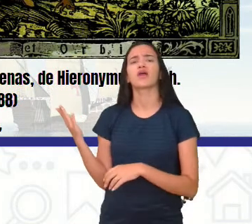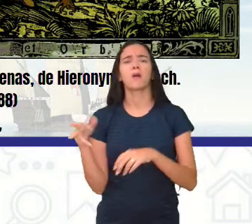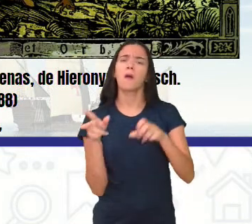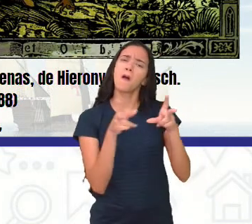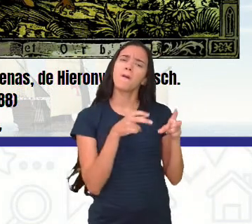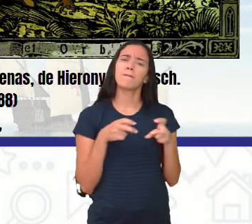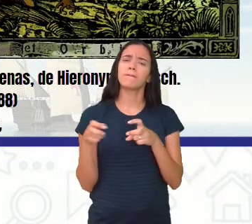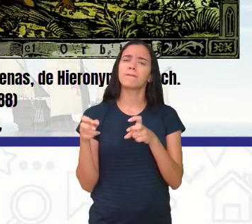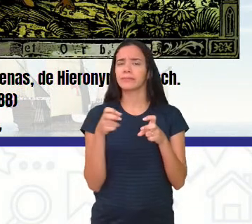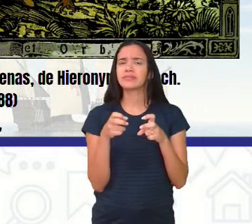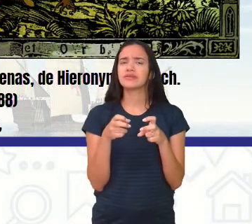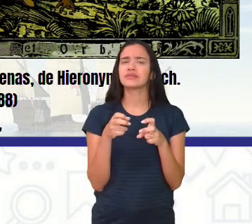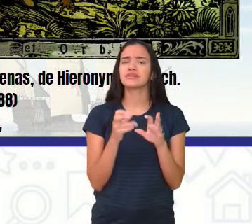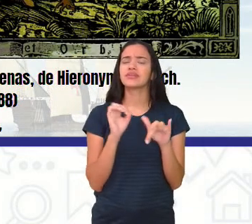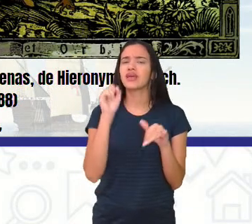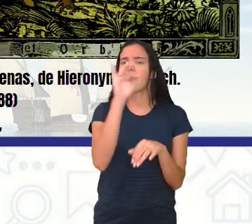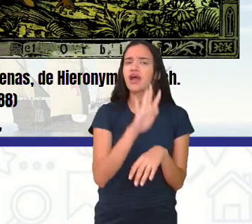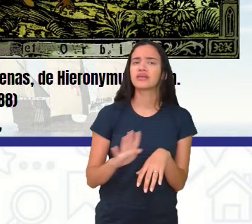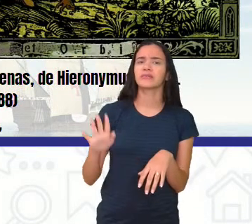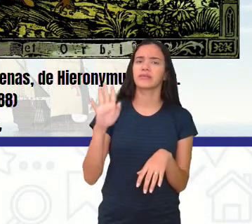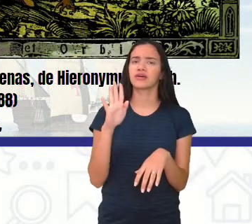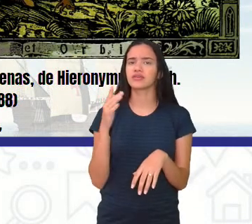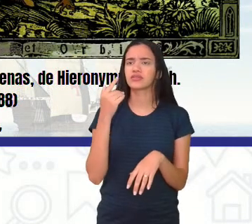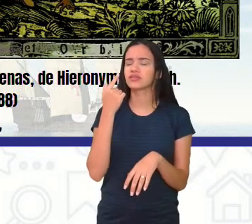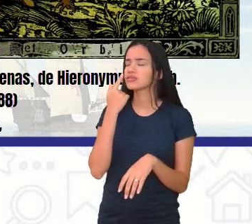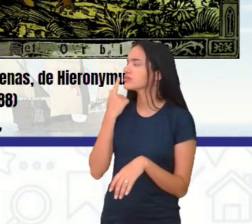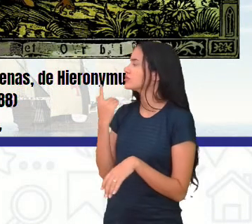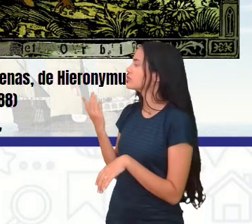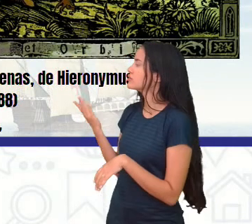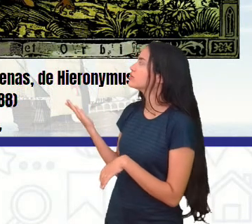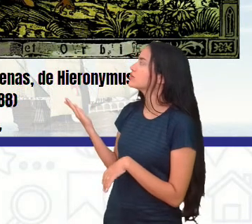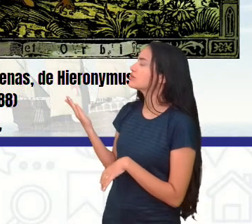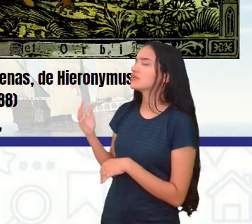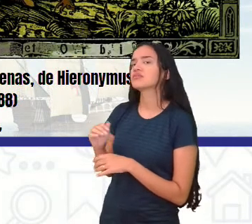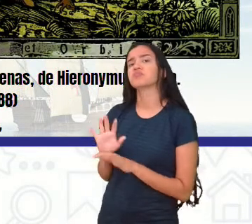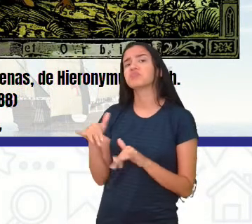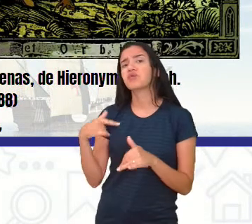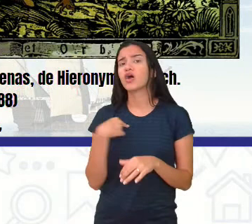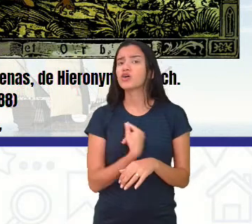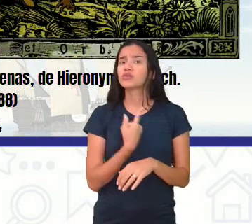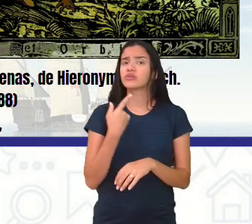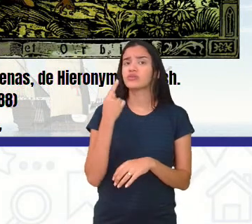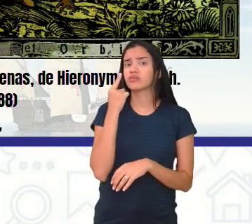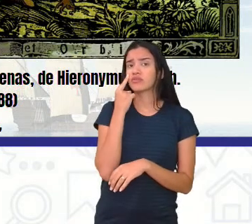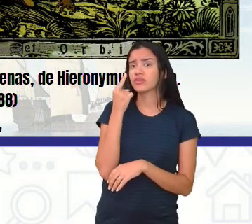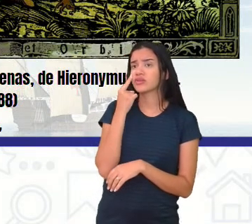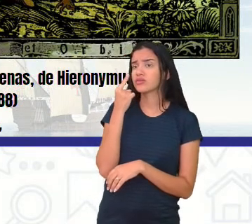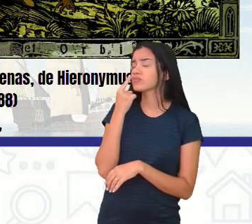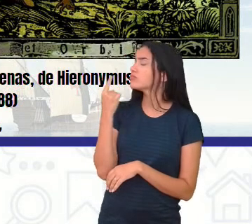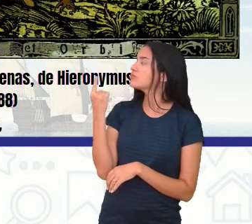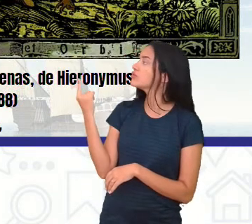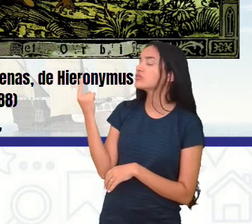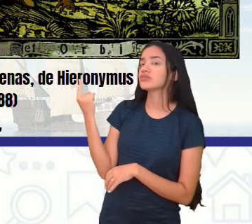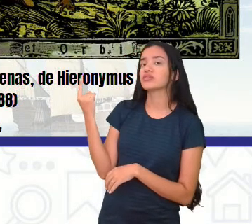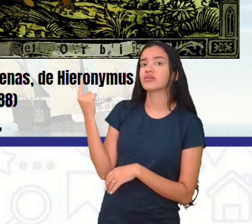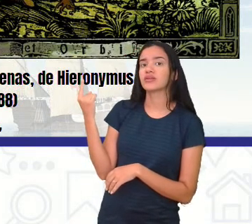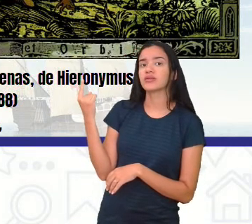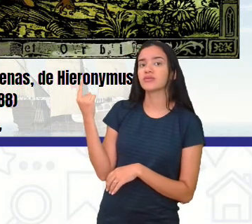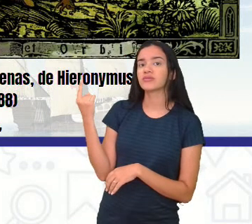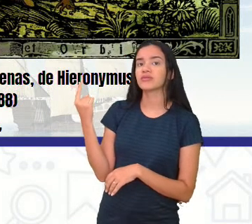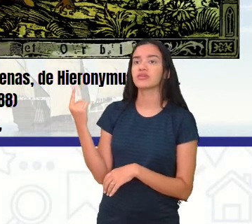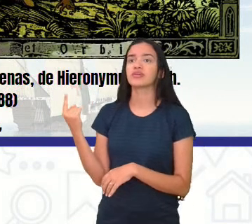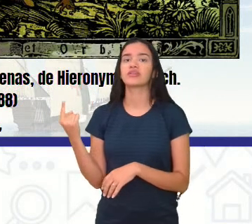aí essas imagens. Então a gente vê aí, no canto aí da tela, né,